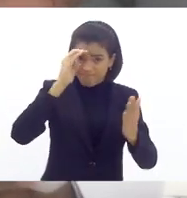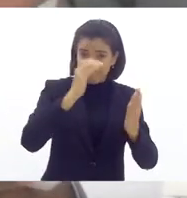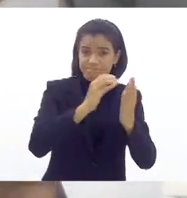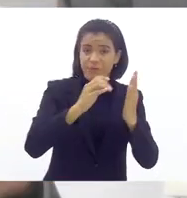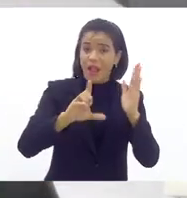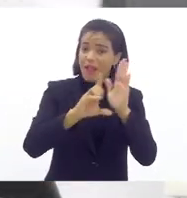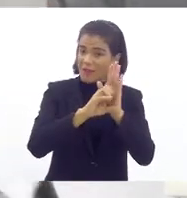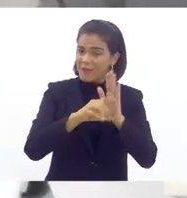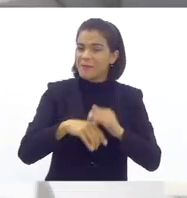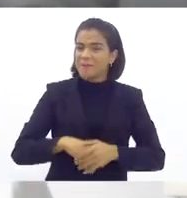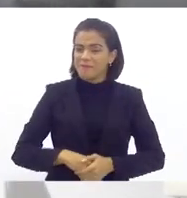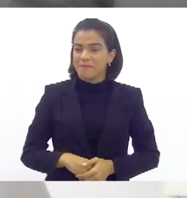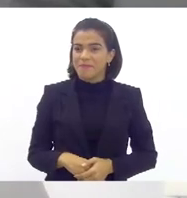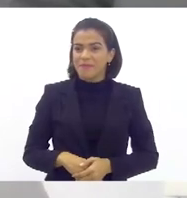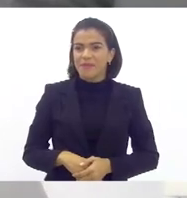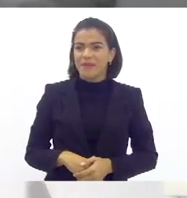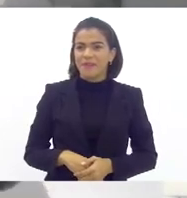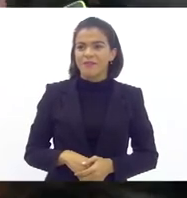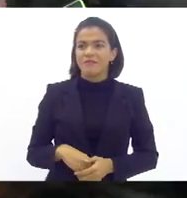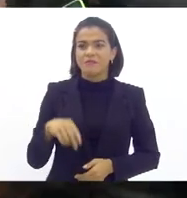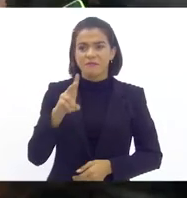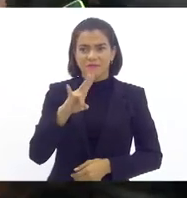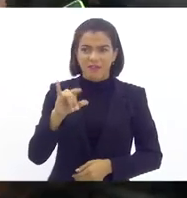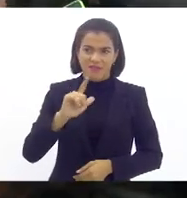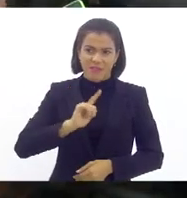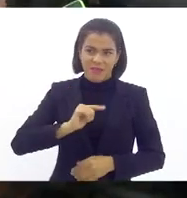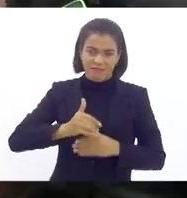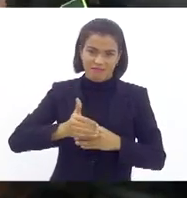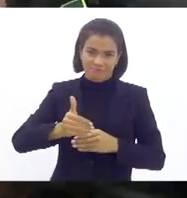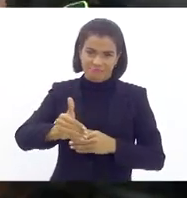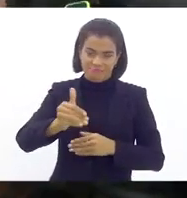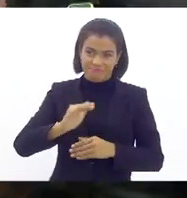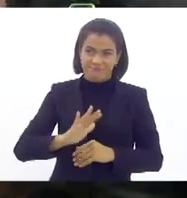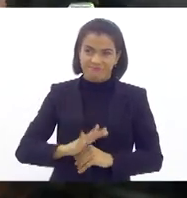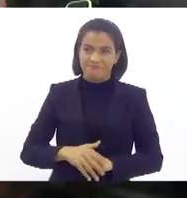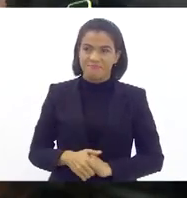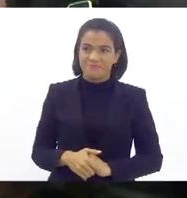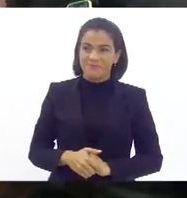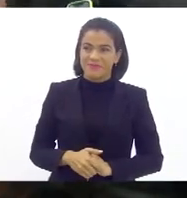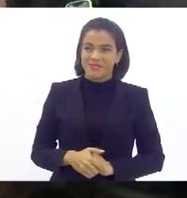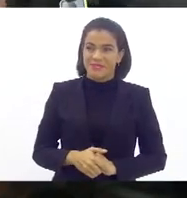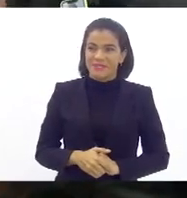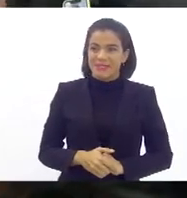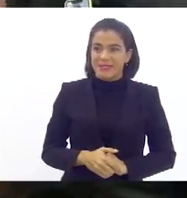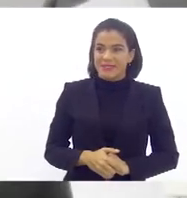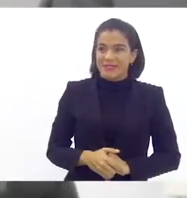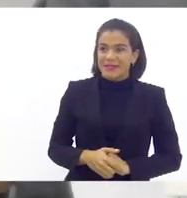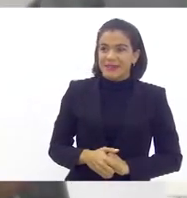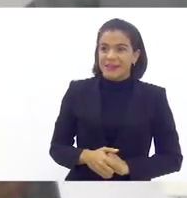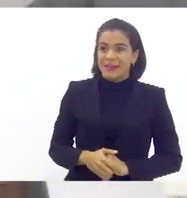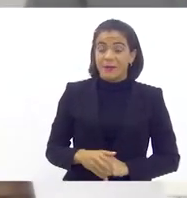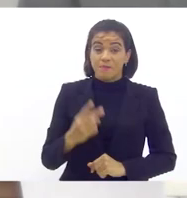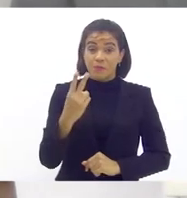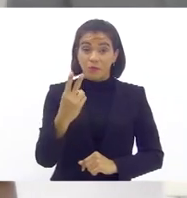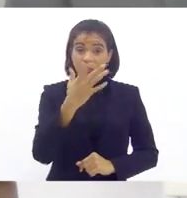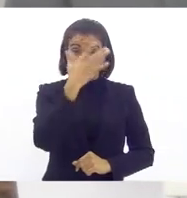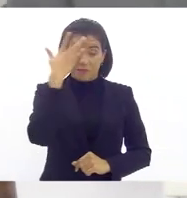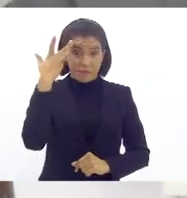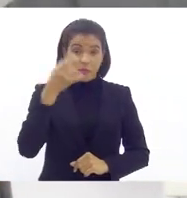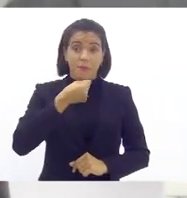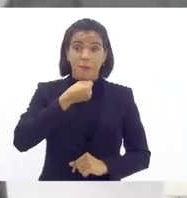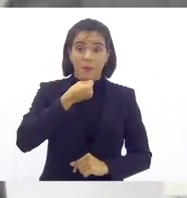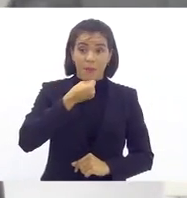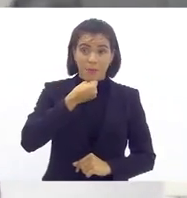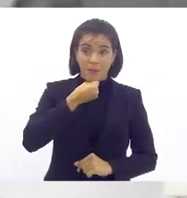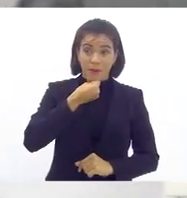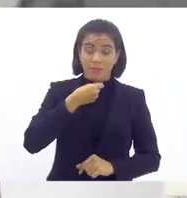lá. É isso. Inclusive vai ter mães daqui a pouco aqui com a gente também. vai ter duas mães que vão falar, e tem